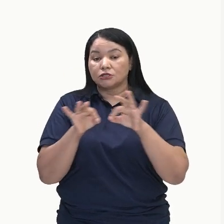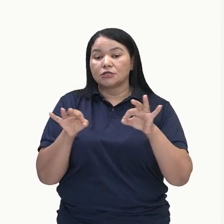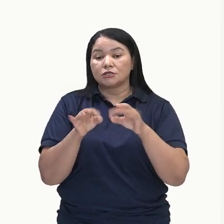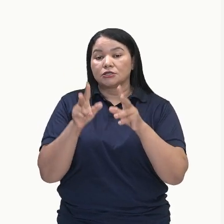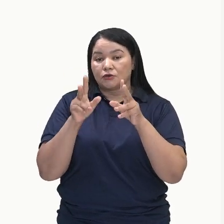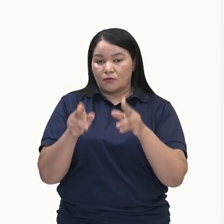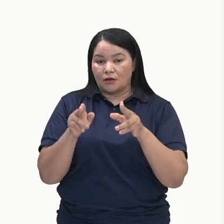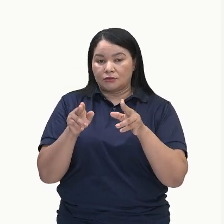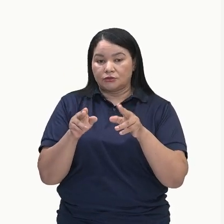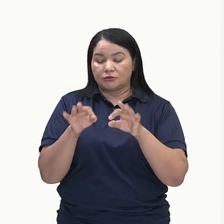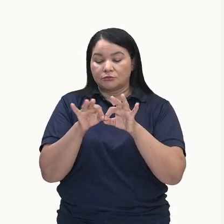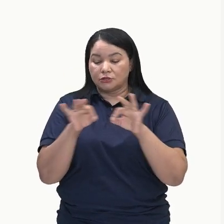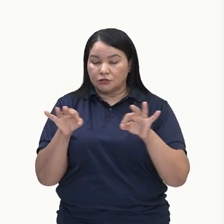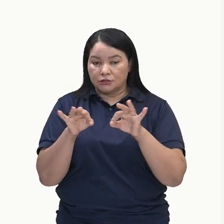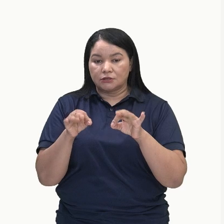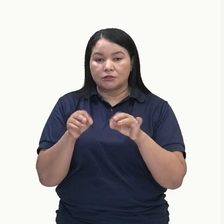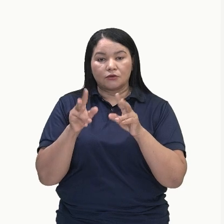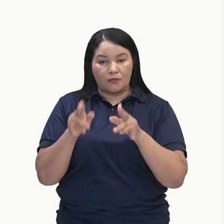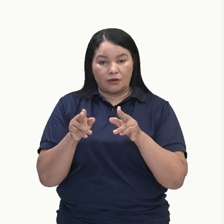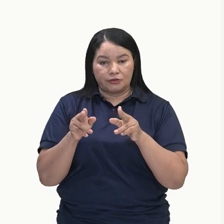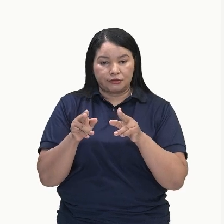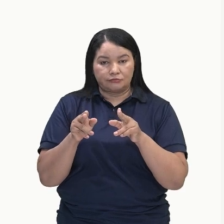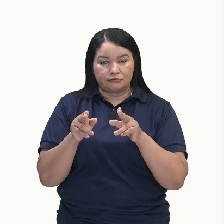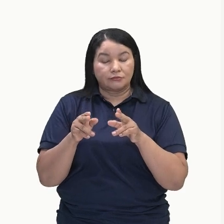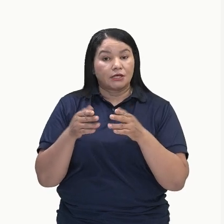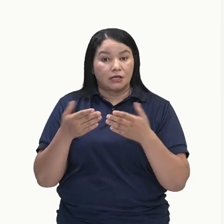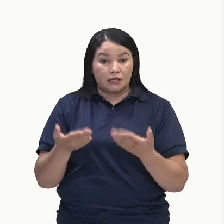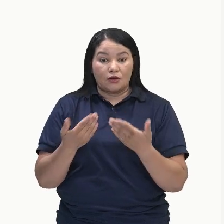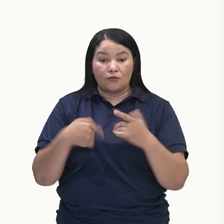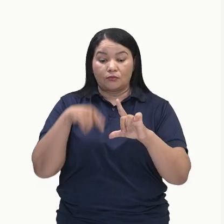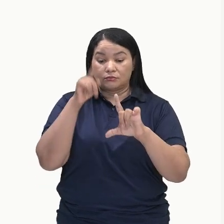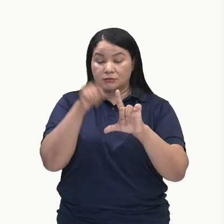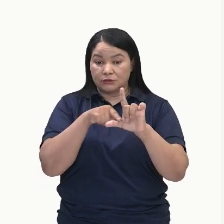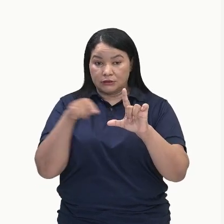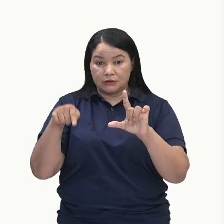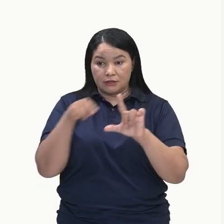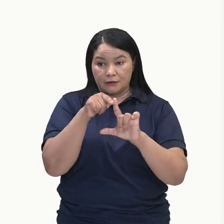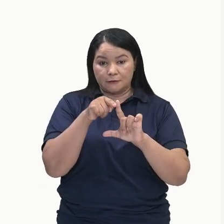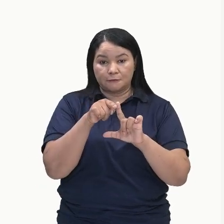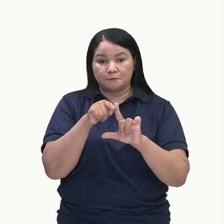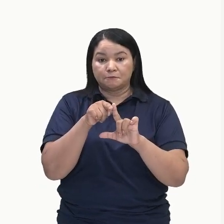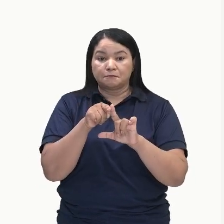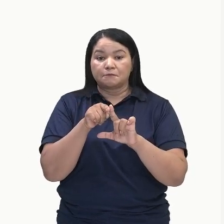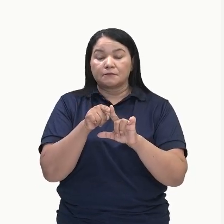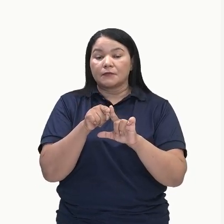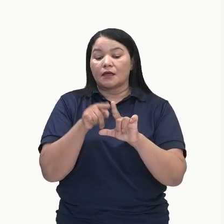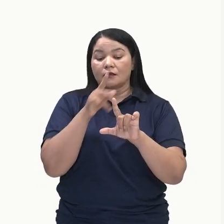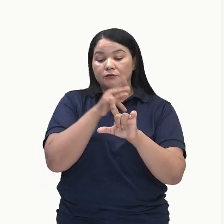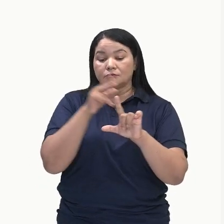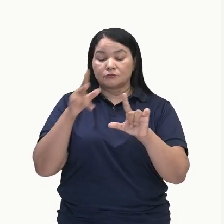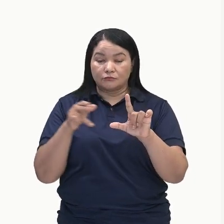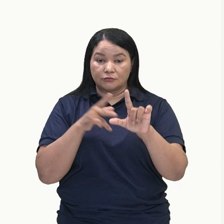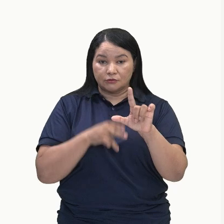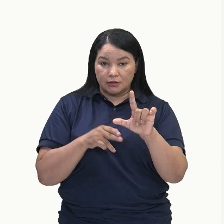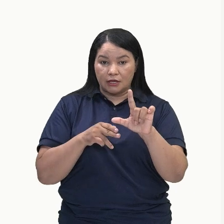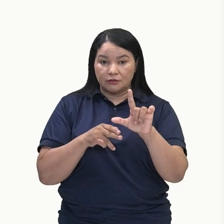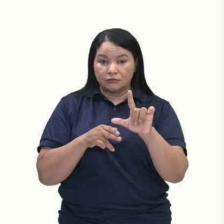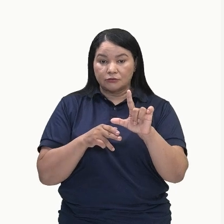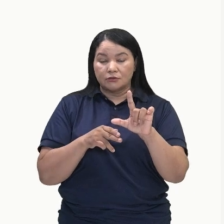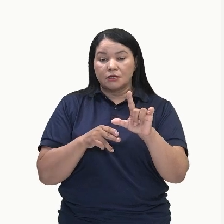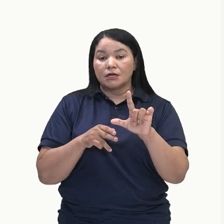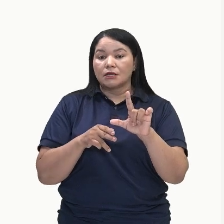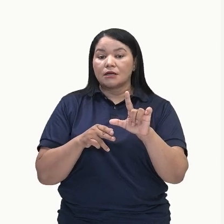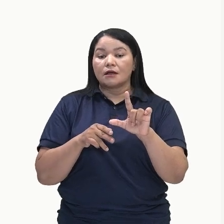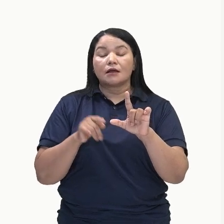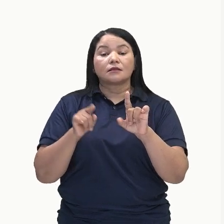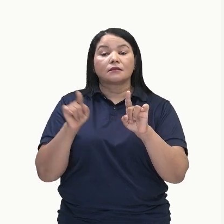medidas iguais. Então, em um triângulo equilátero, não só os lados